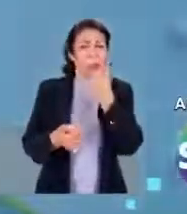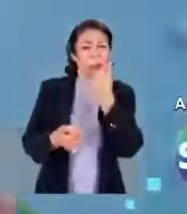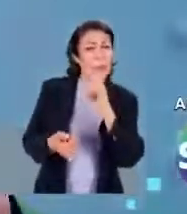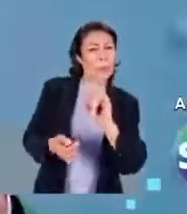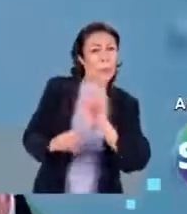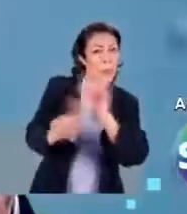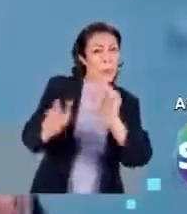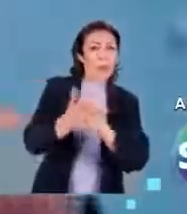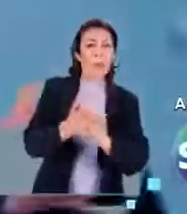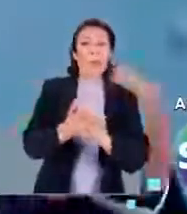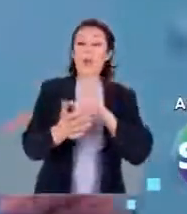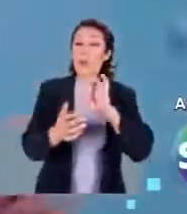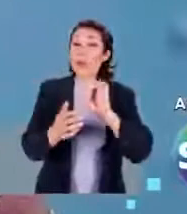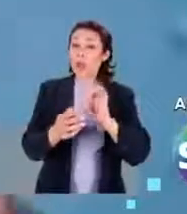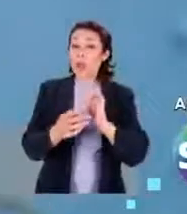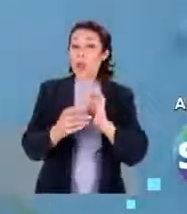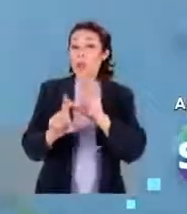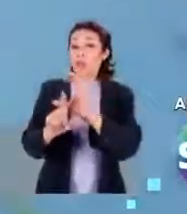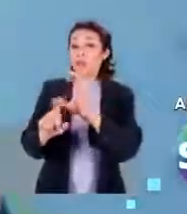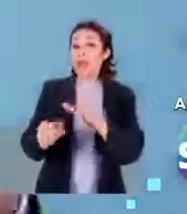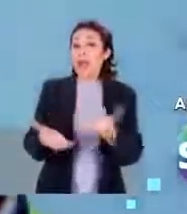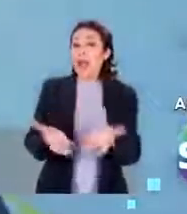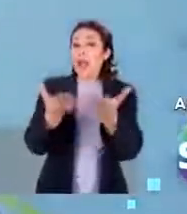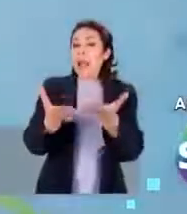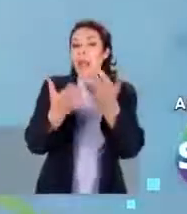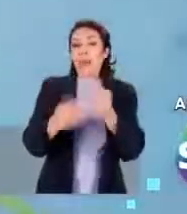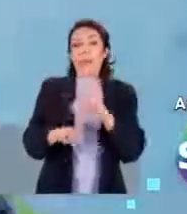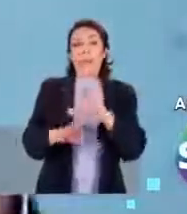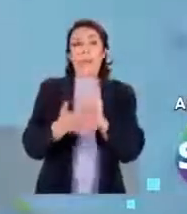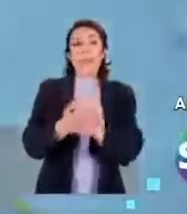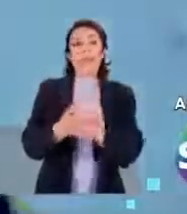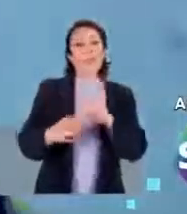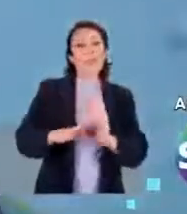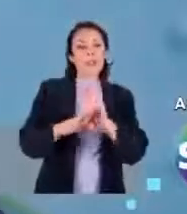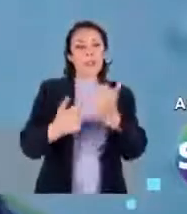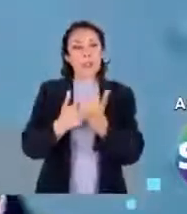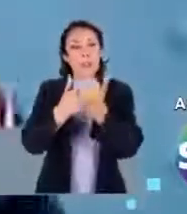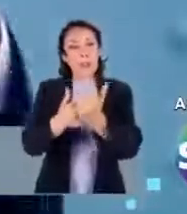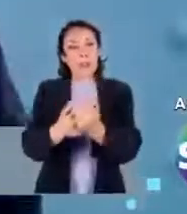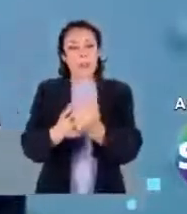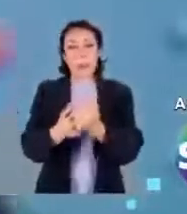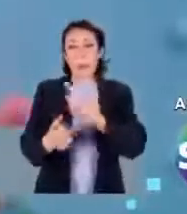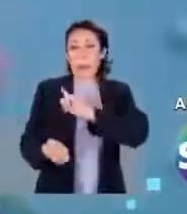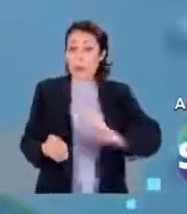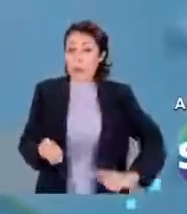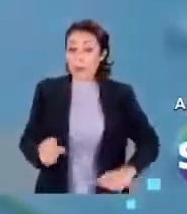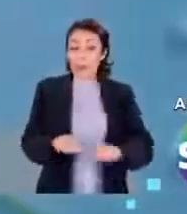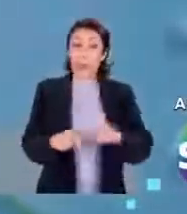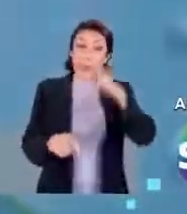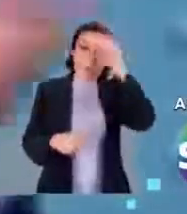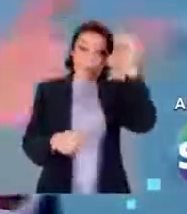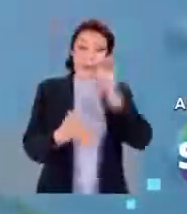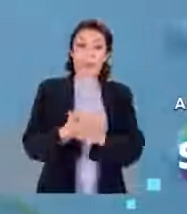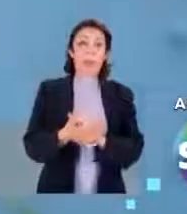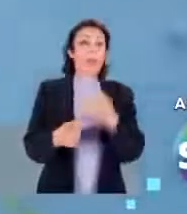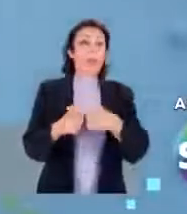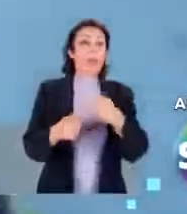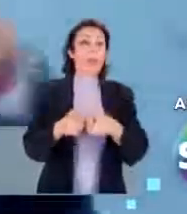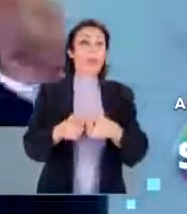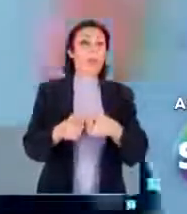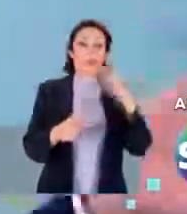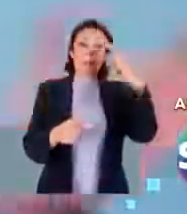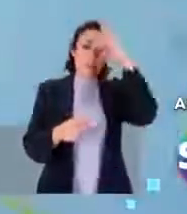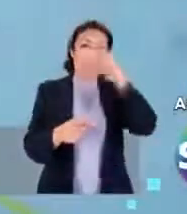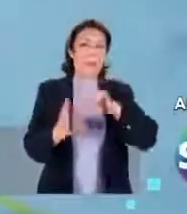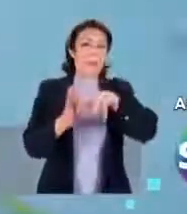10 anos para comprimir a finança dos estados e viabilizar o apoio dos governadores e prefeitos para não vender a presidência da república por ladrões do